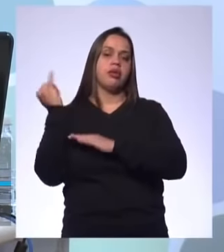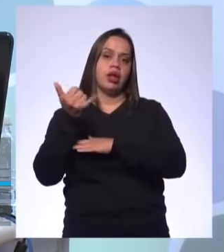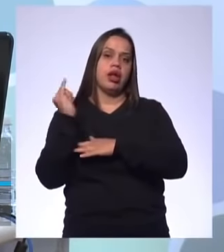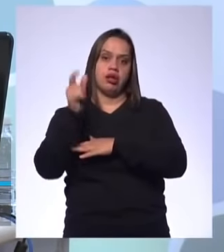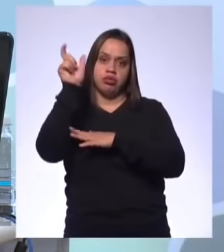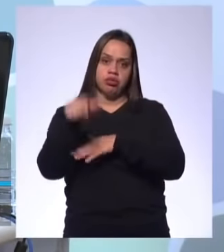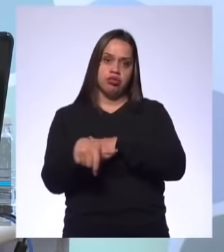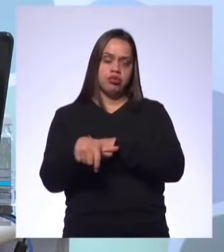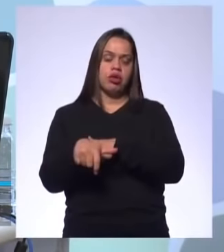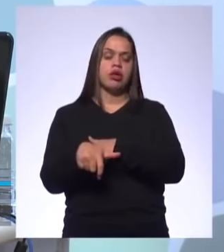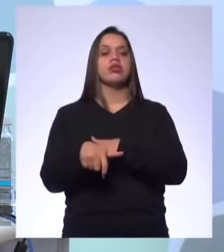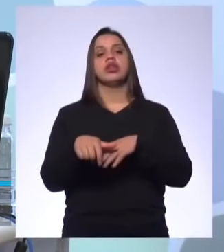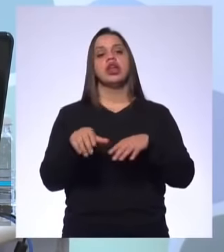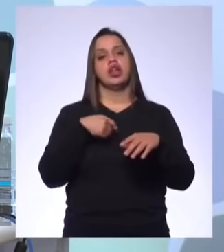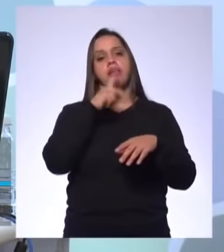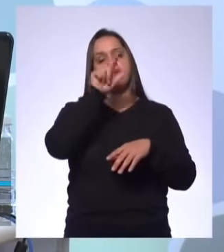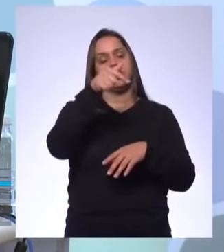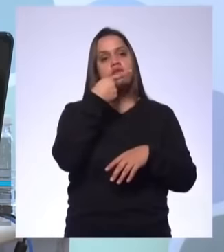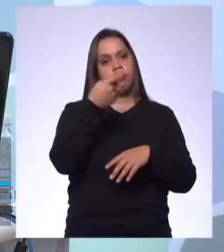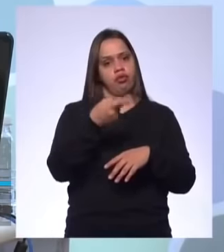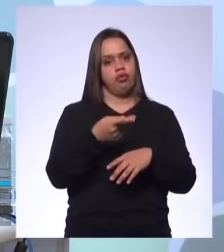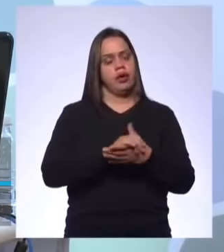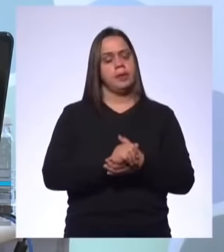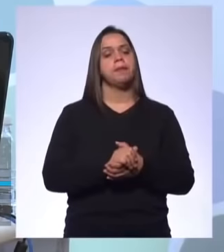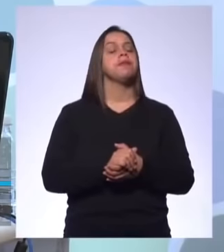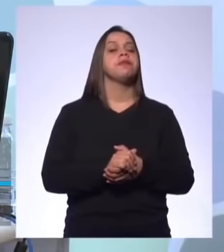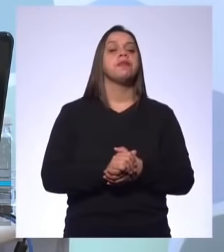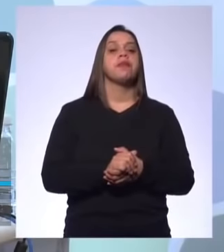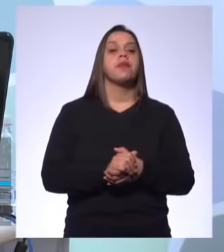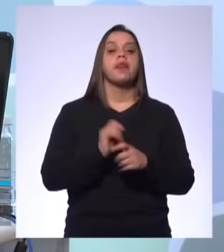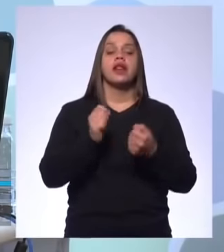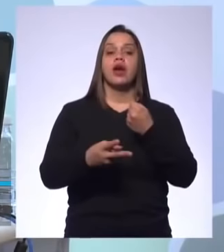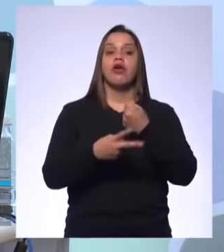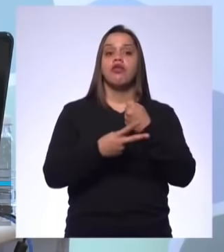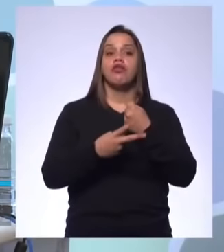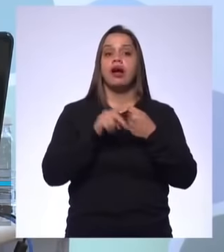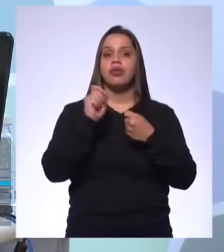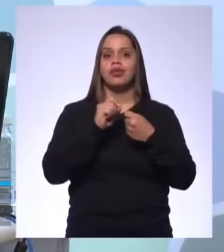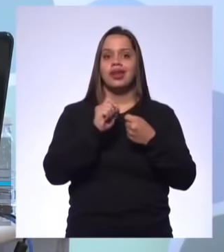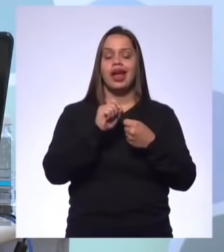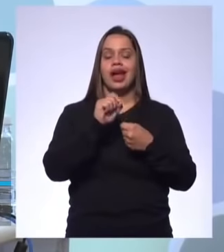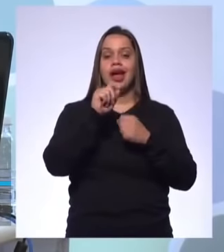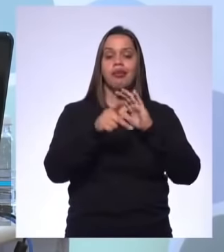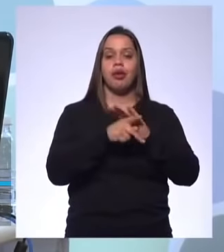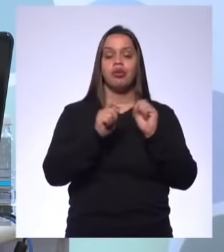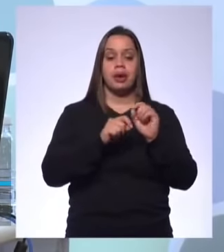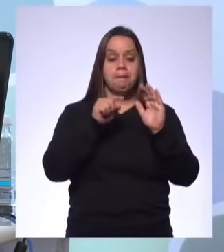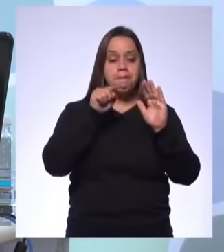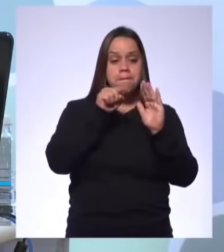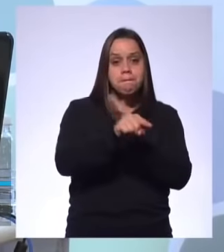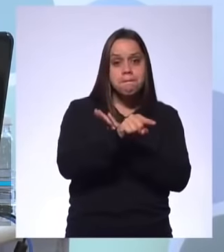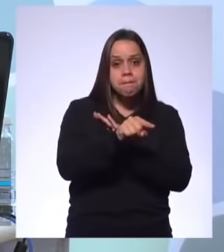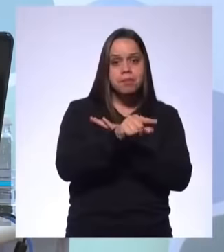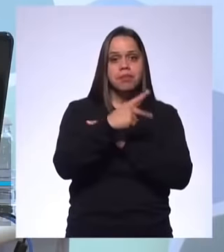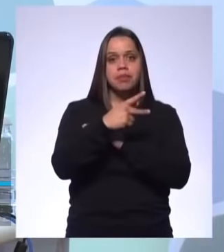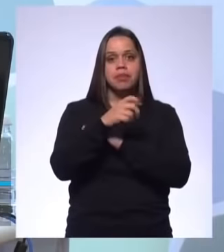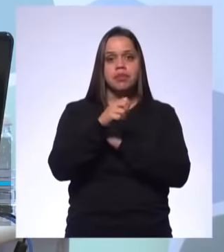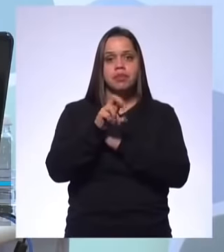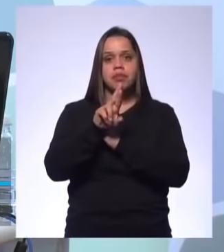já. Agora, qual é o verbo de elocução? O verbo de elocução aí é perguntava. Algumas vezes a gente coloca